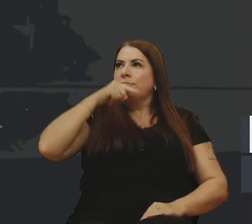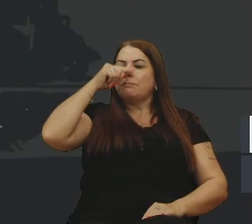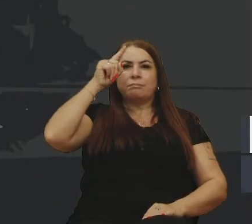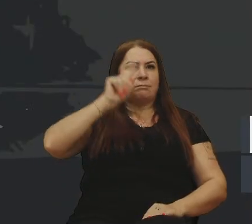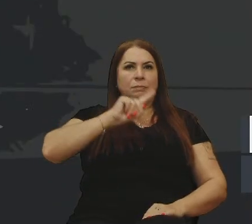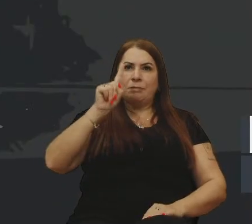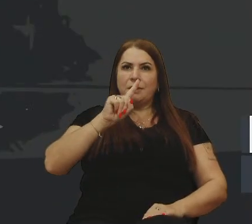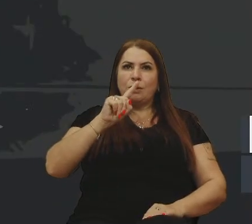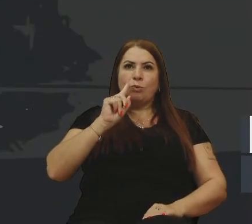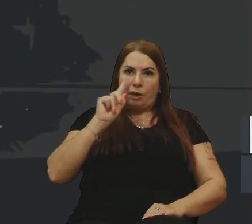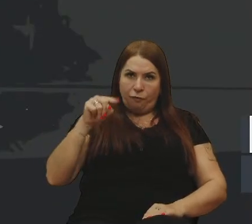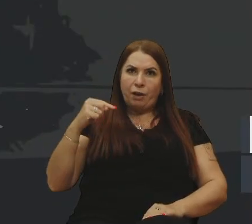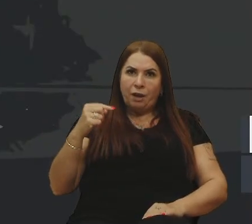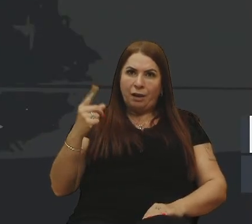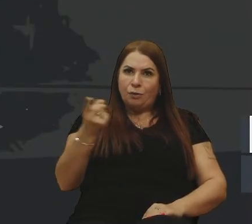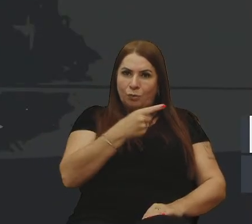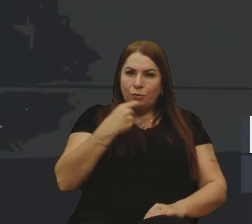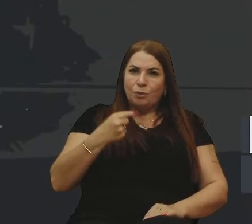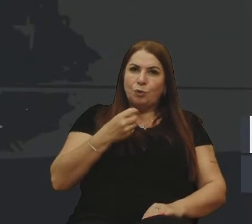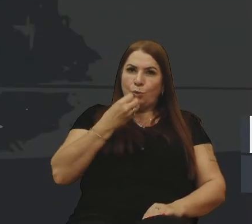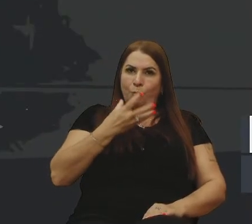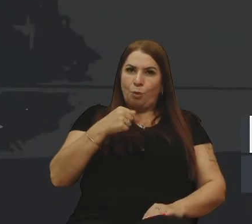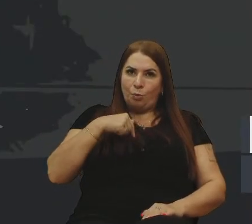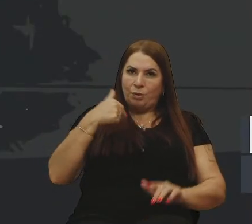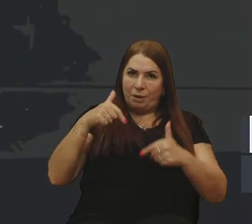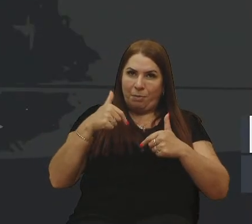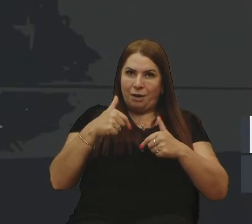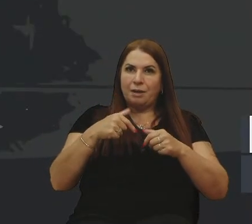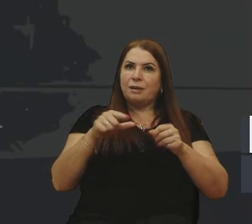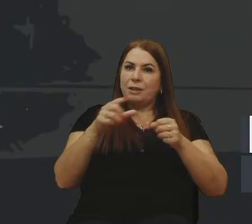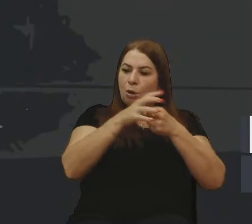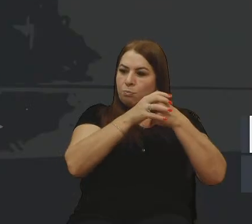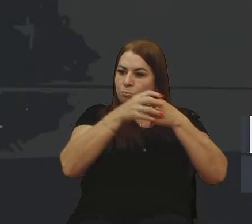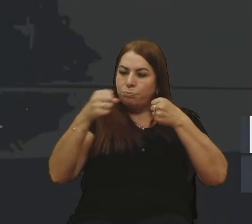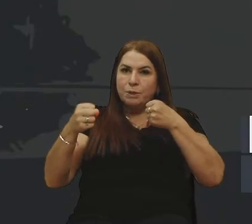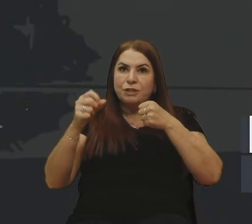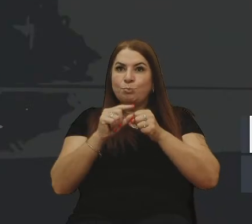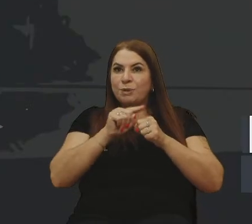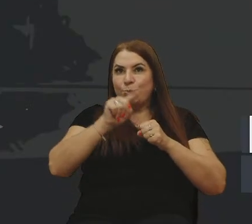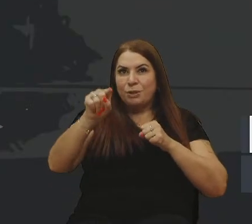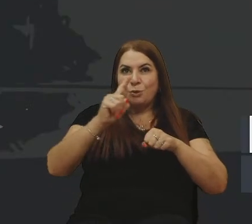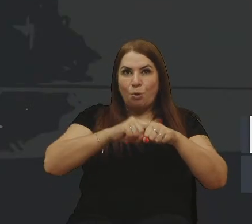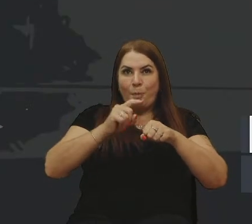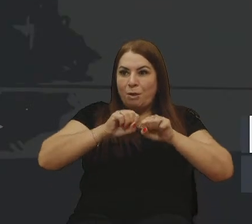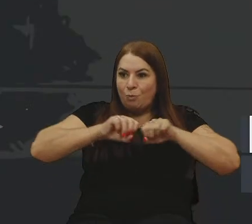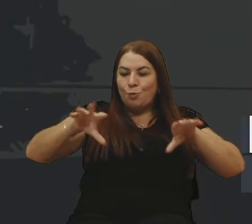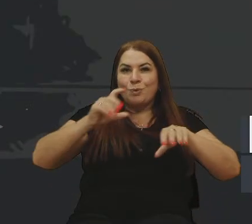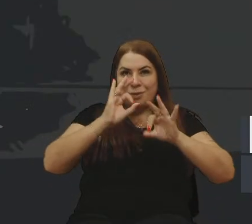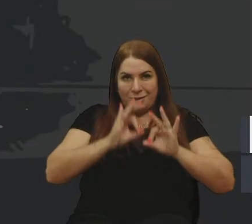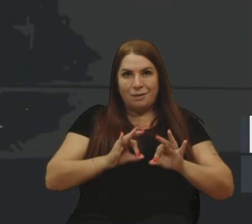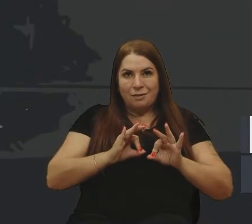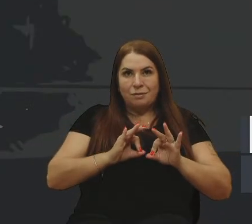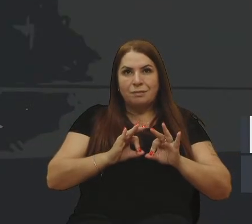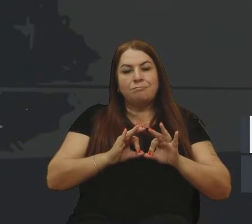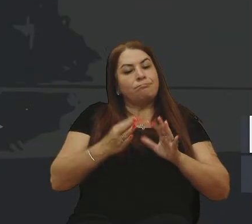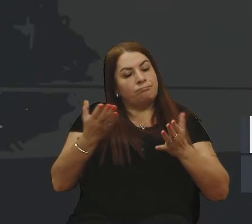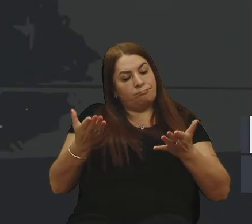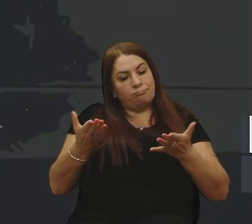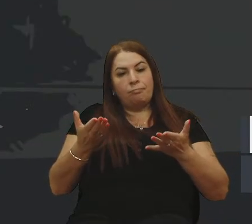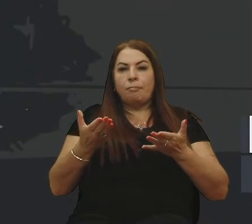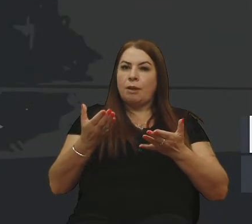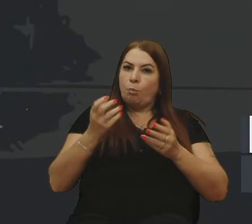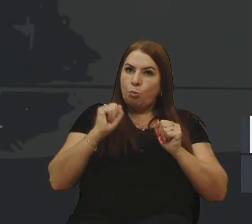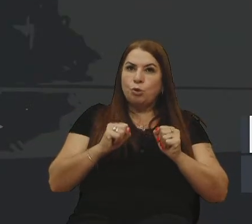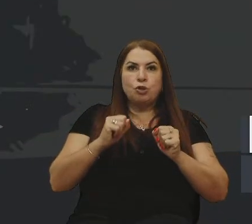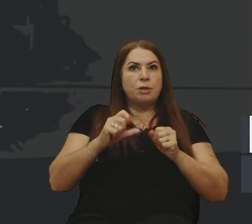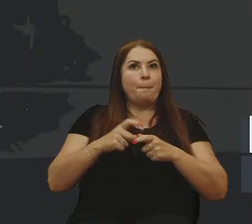métrica de mercado. Considerando que eu sou bom operador de franquia, se eu tivesse expandido no momento certo, teoricamente, eu podia ser